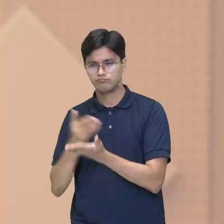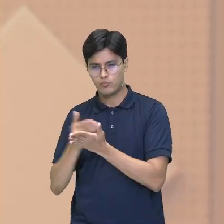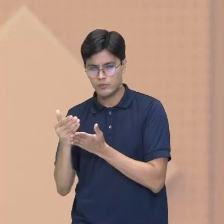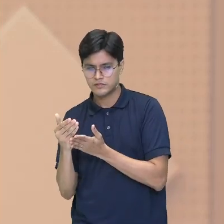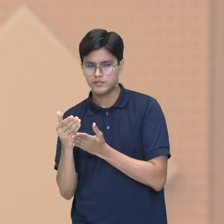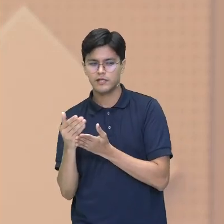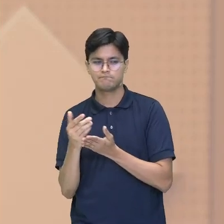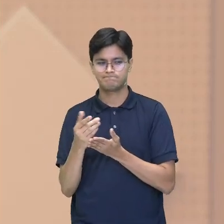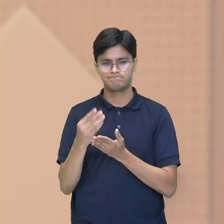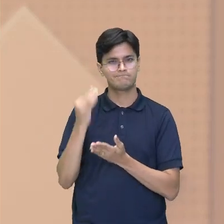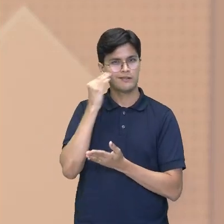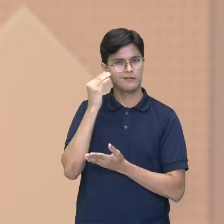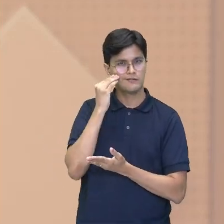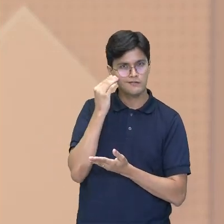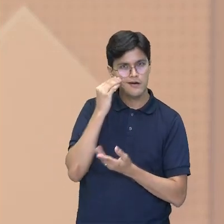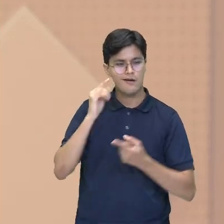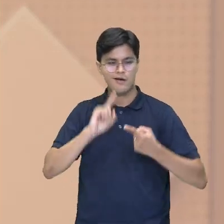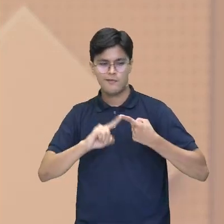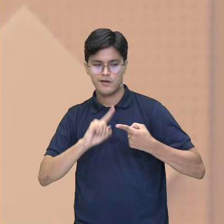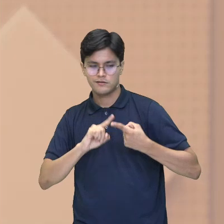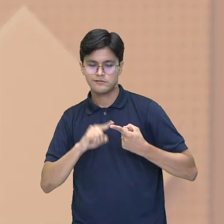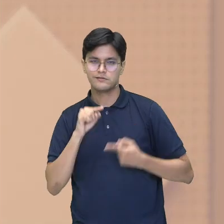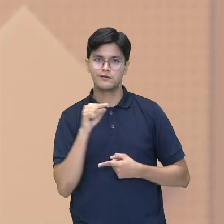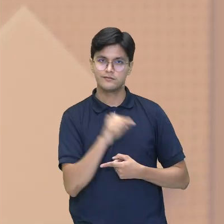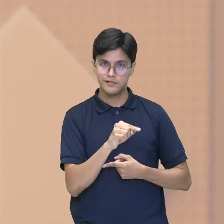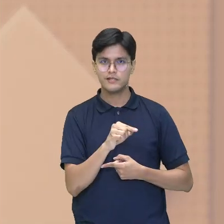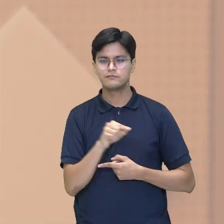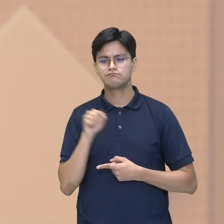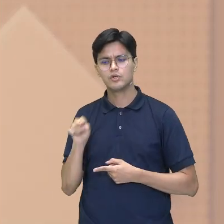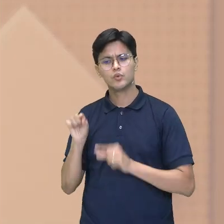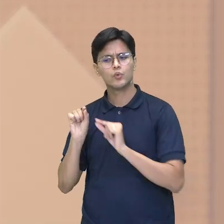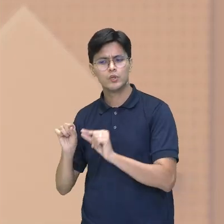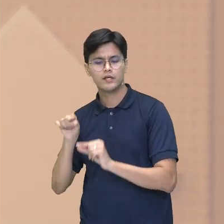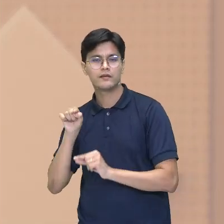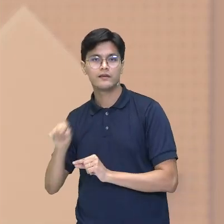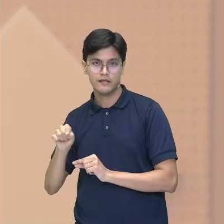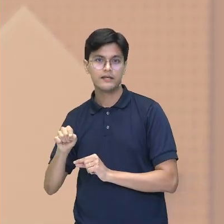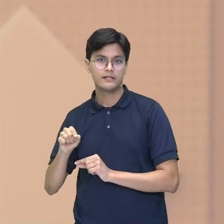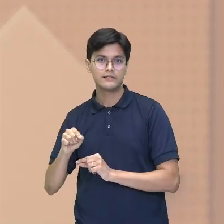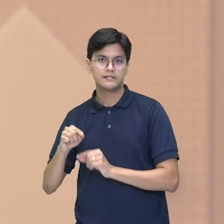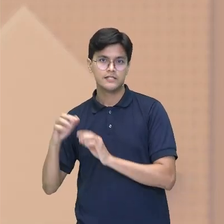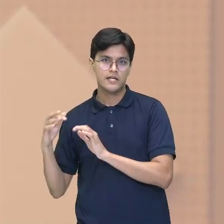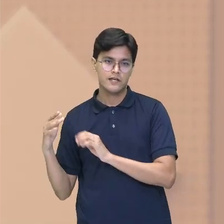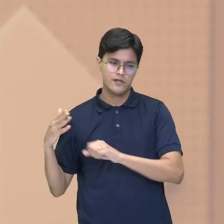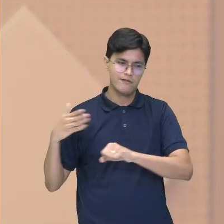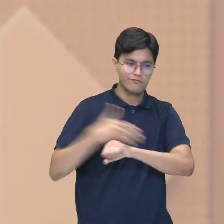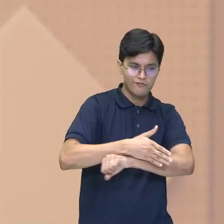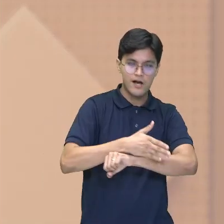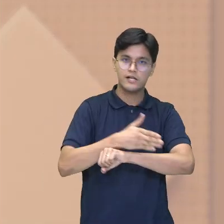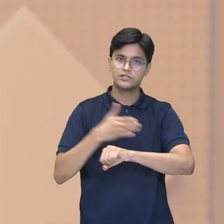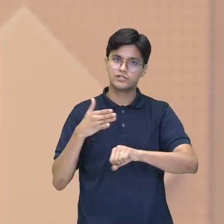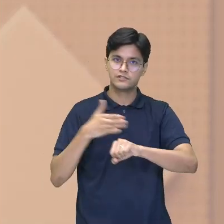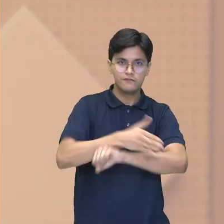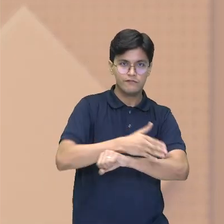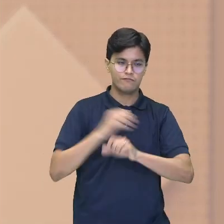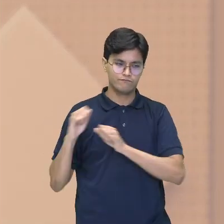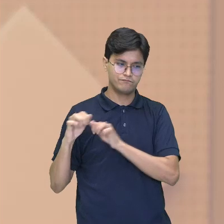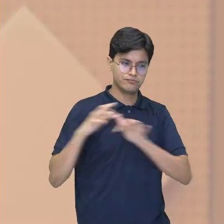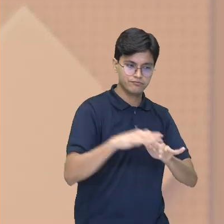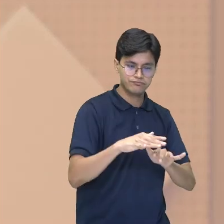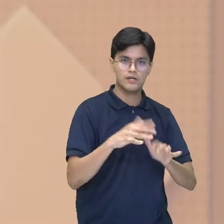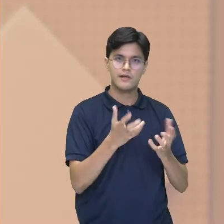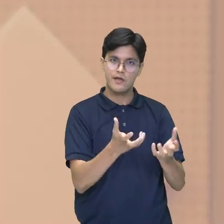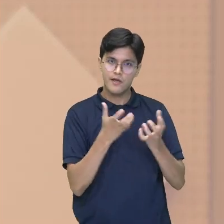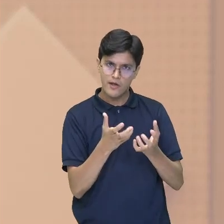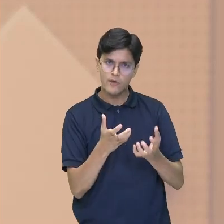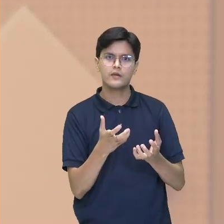que acabam invadindo terras de outras pessoas. Na medida que eles vão invadindo, eles querem